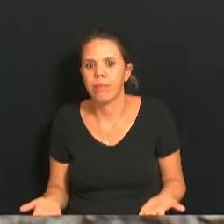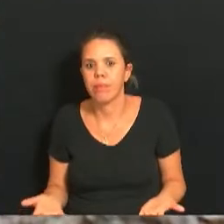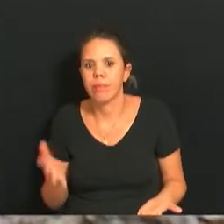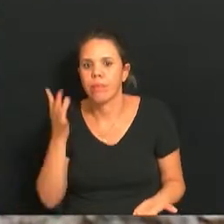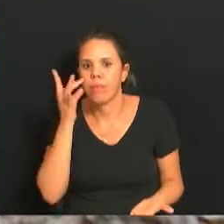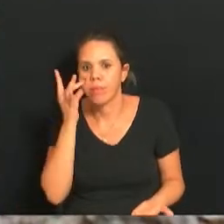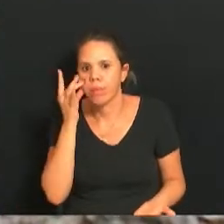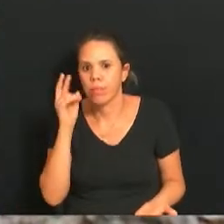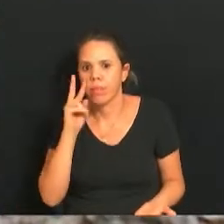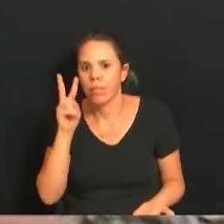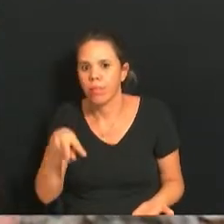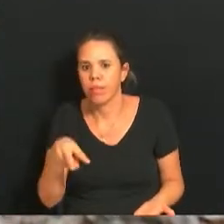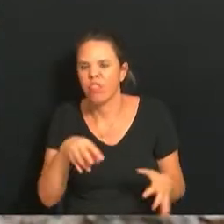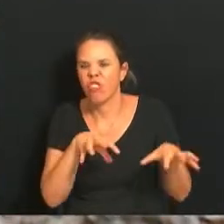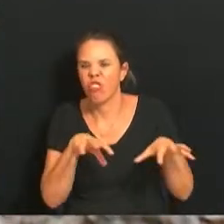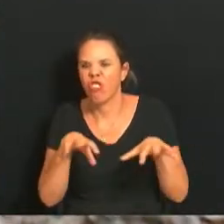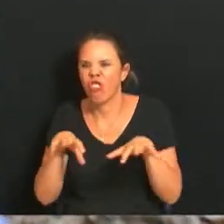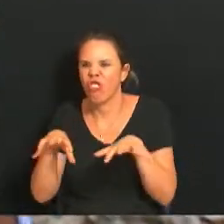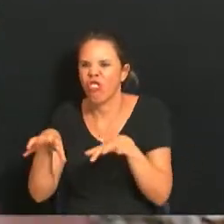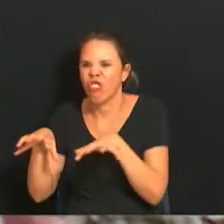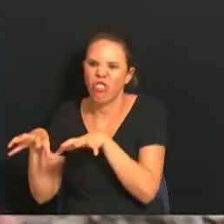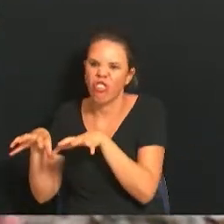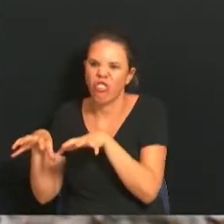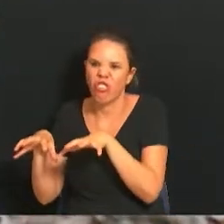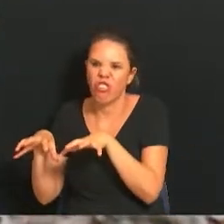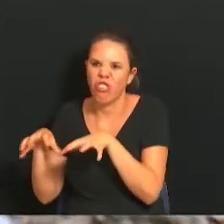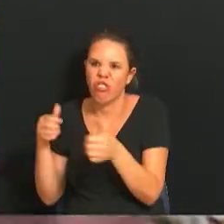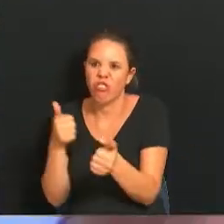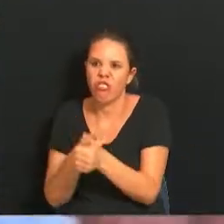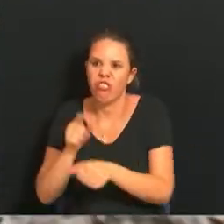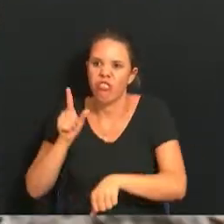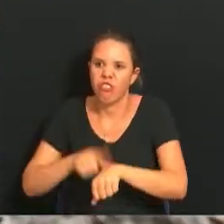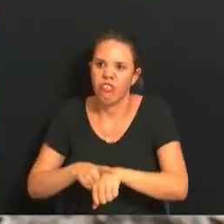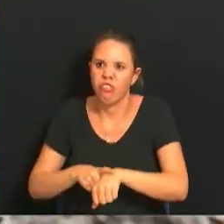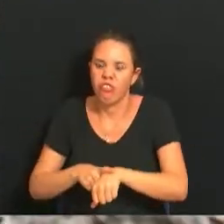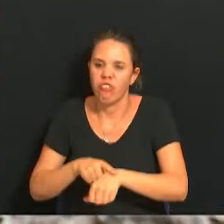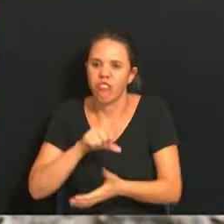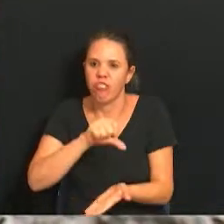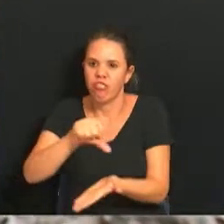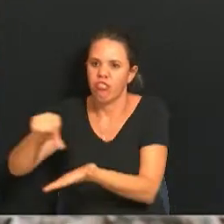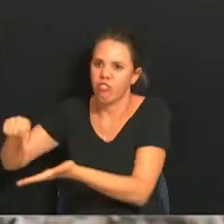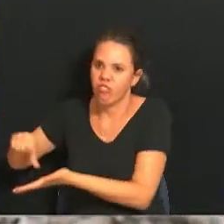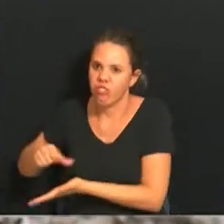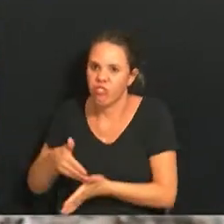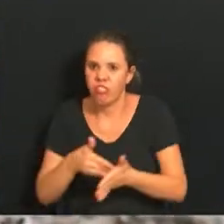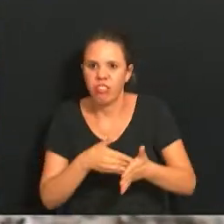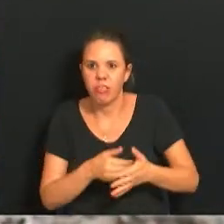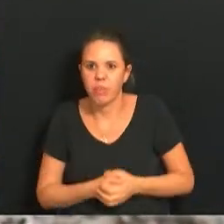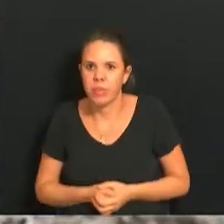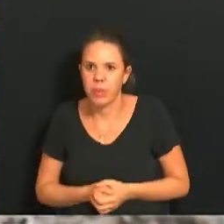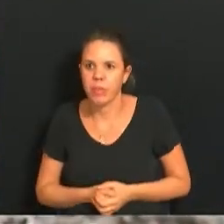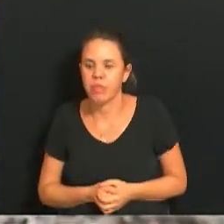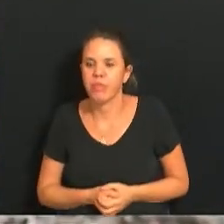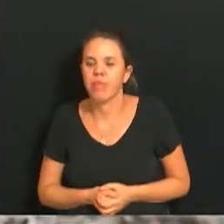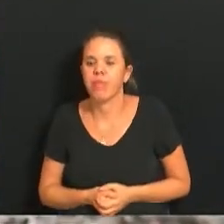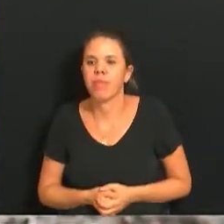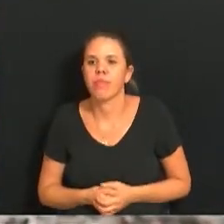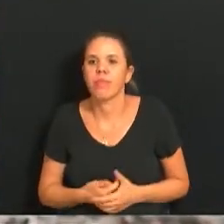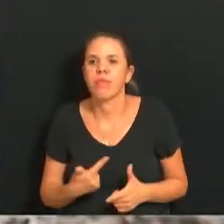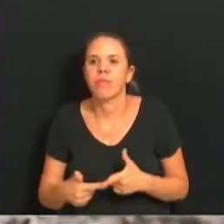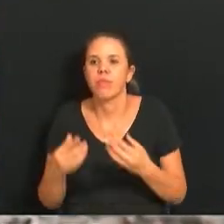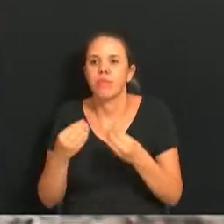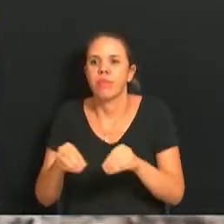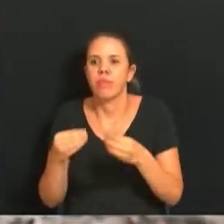presenciando, chuvas intensas em curto espaço de tempo, em regiões delimitadas, que acabam acarretando